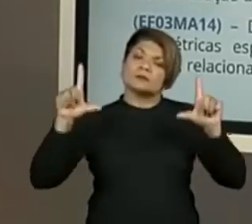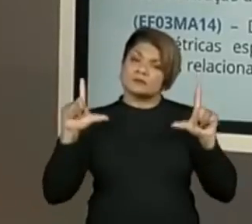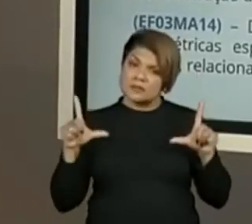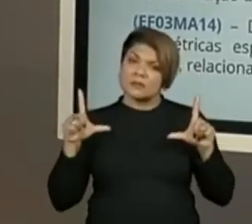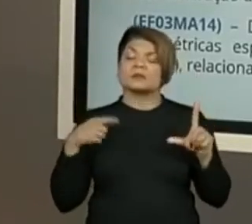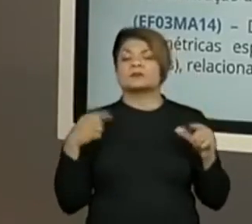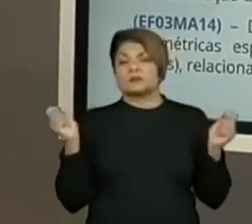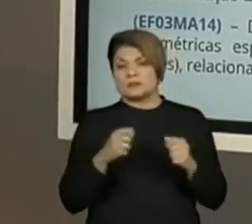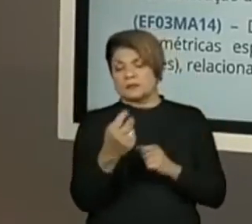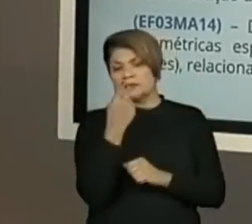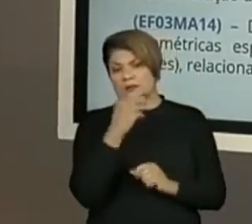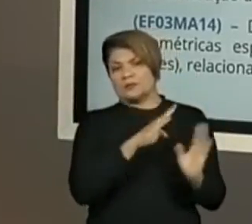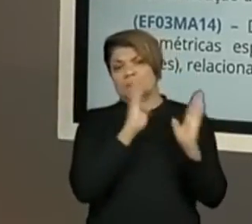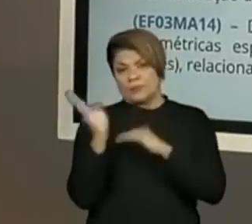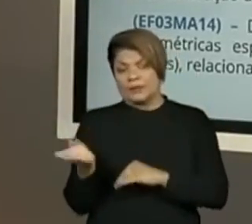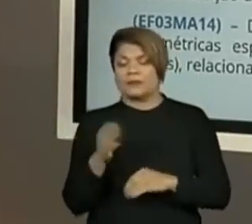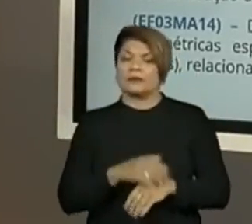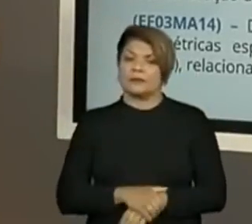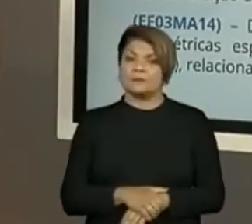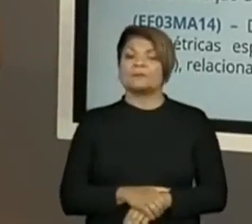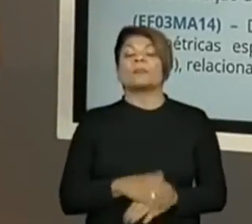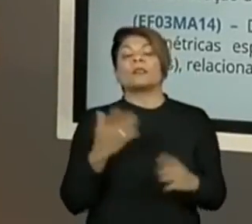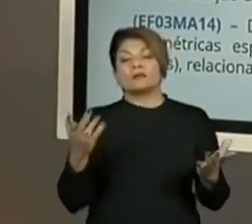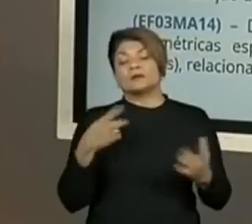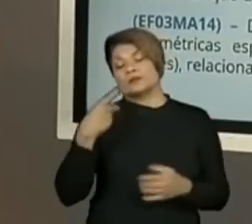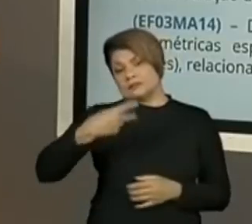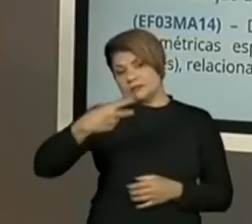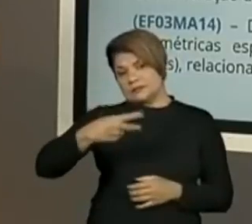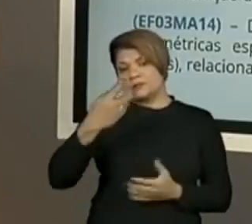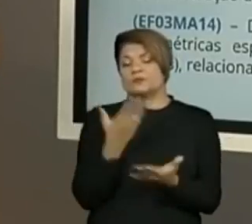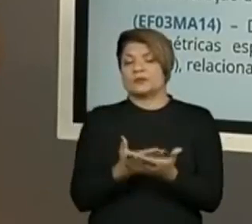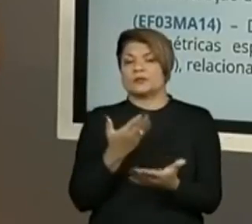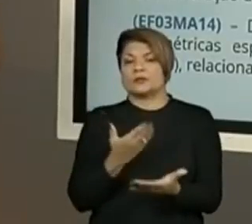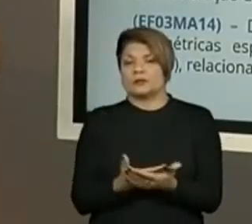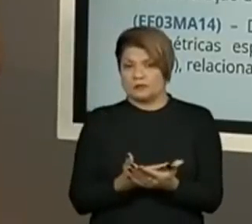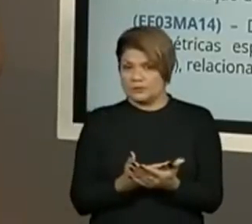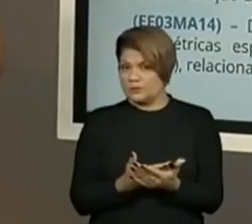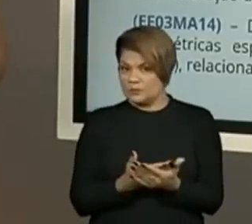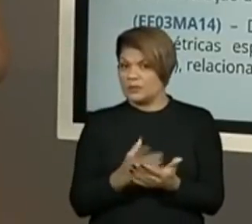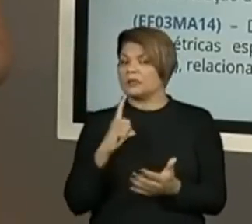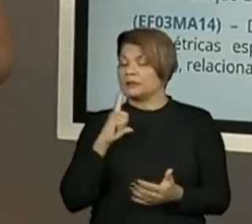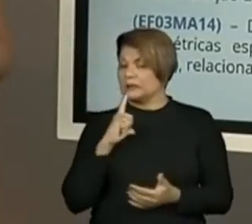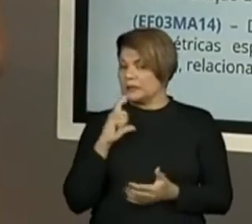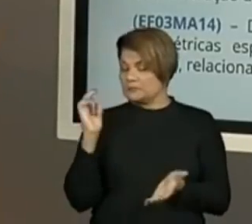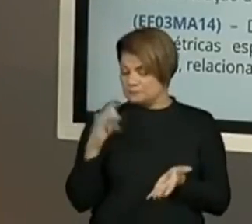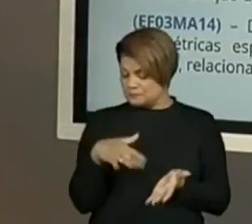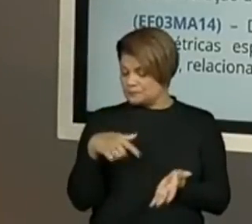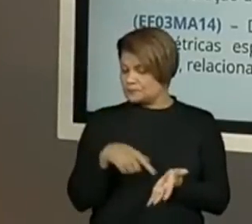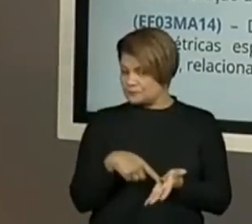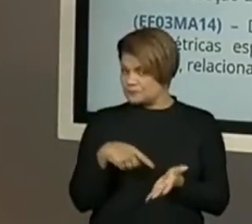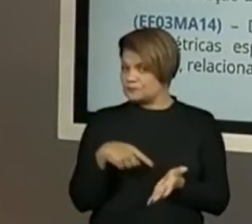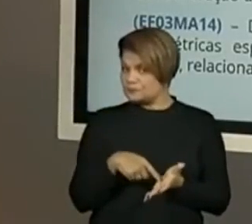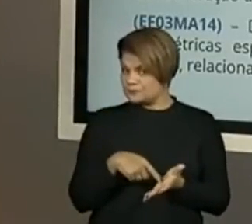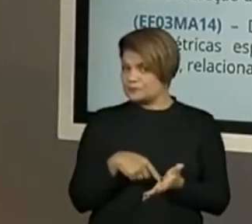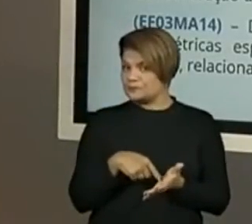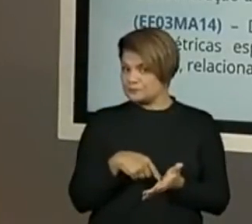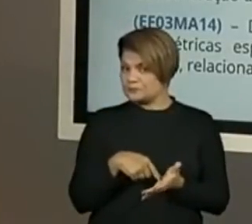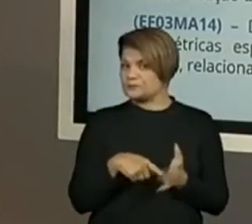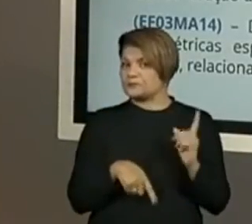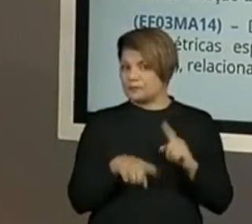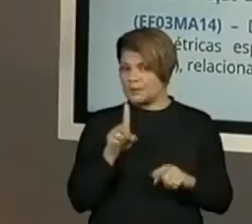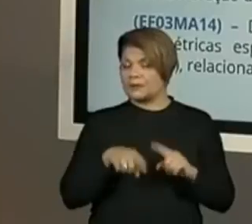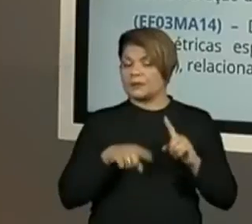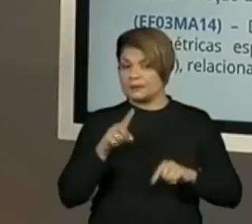poder acompanhar a gente, certo? Na segunda aula, que está aí no material, nós vamos